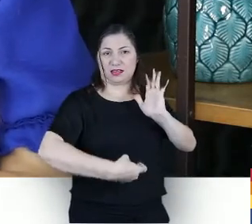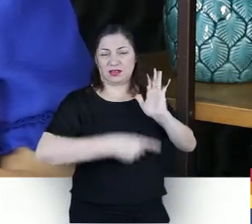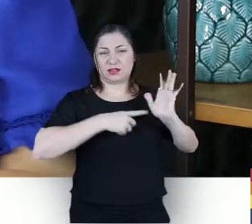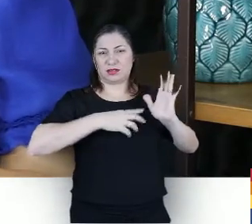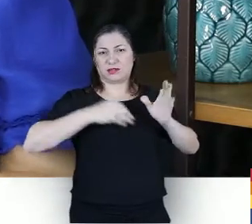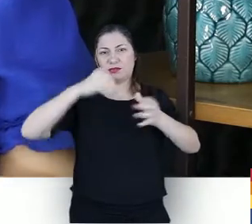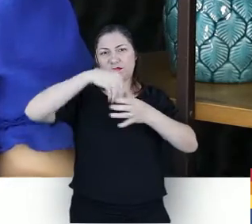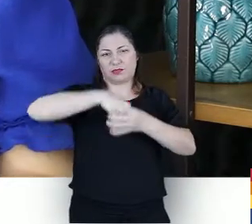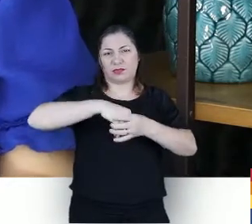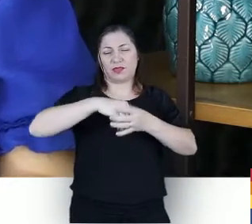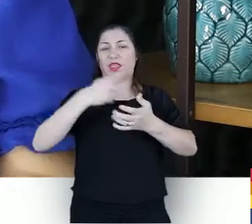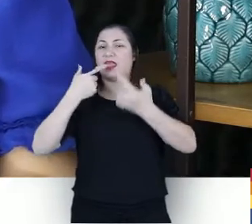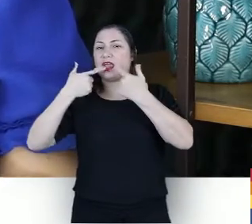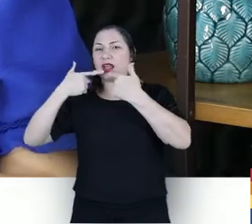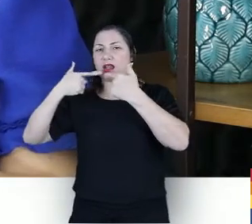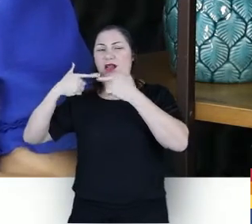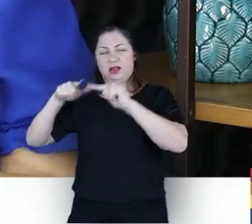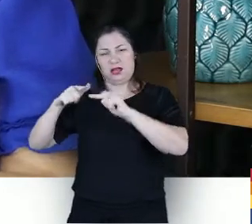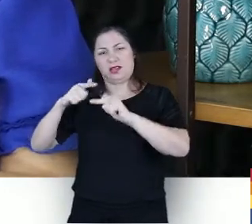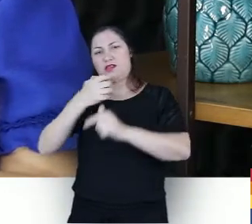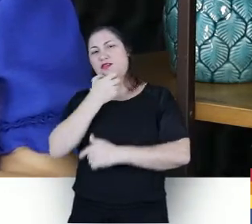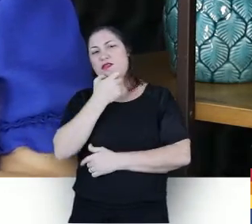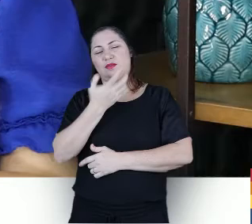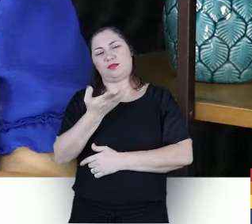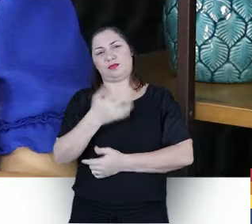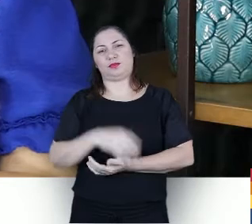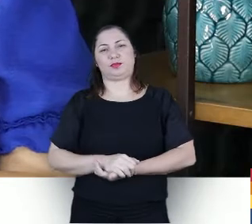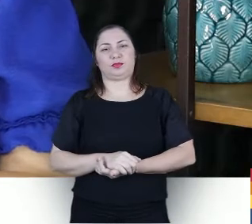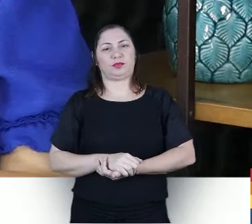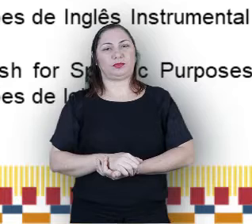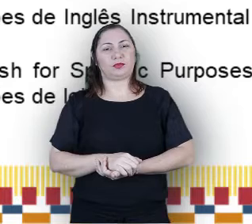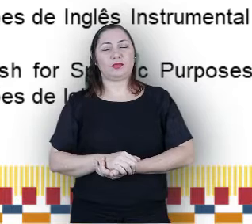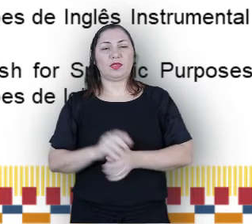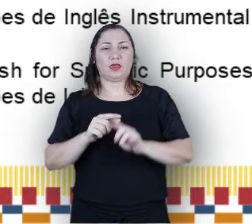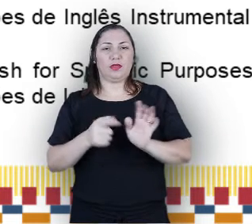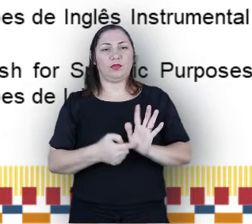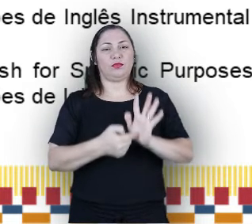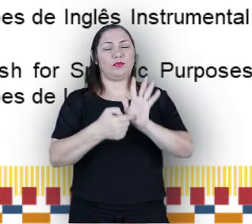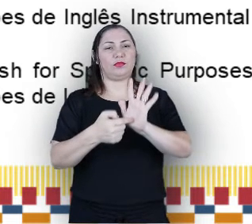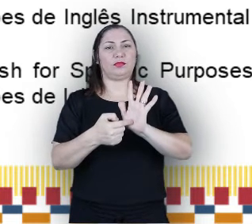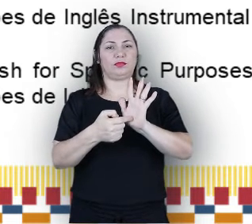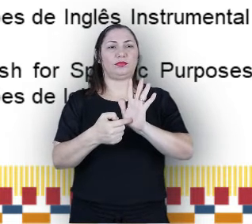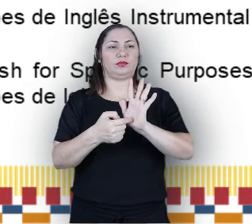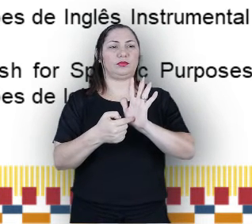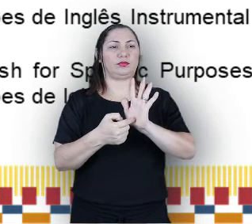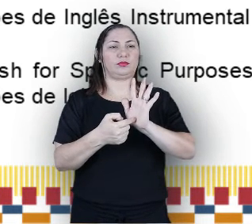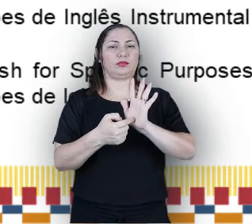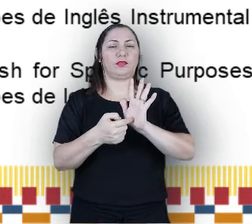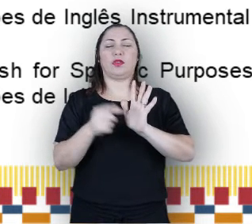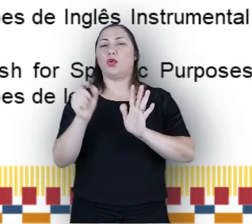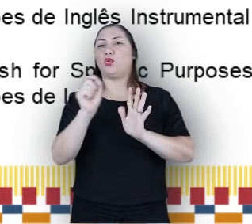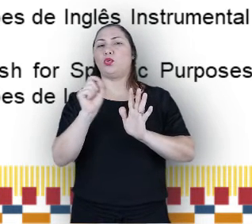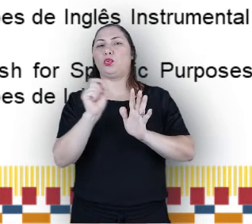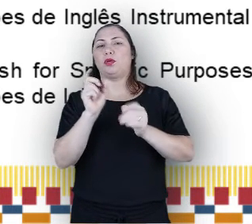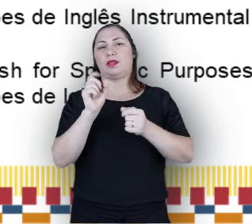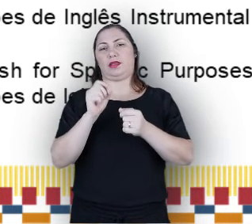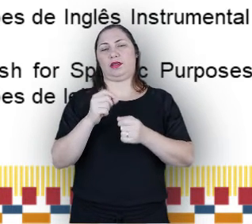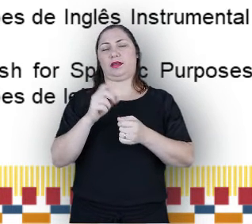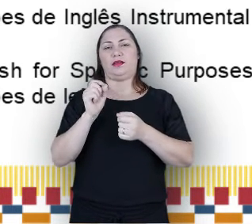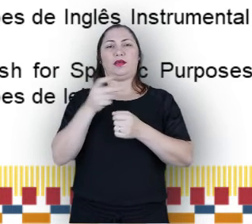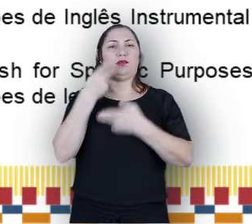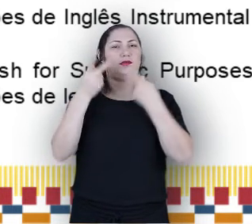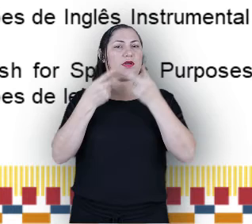Então, trouxemos 2 habilidades, que é a seguinte: avaliar o impacto das tecnologias digitais